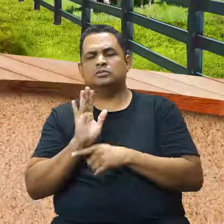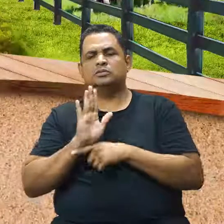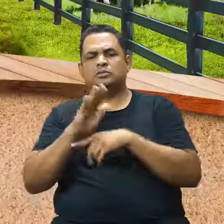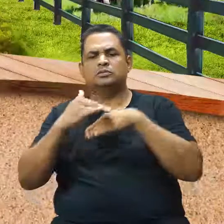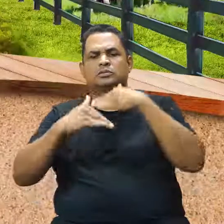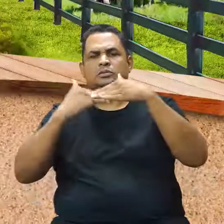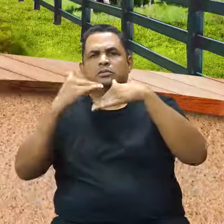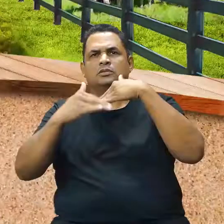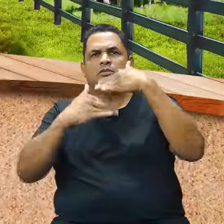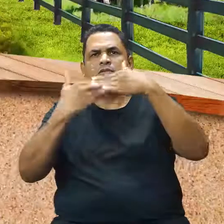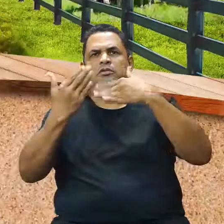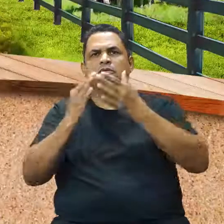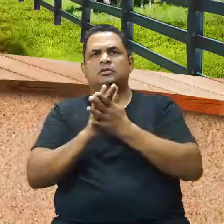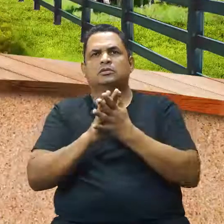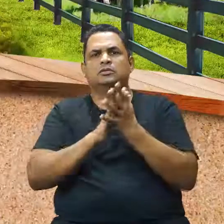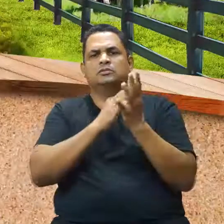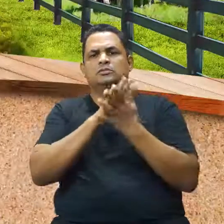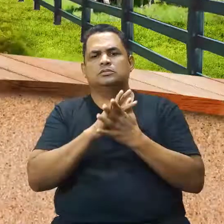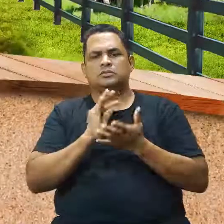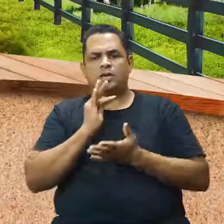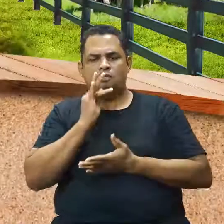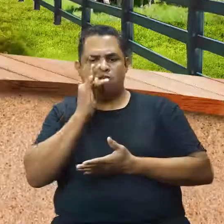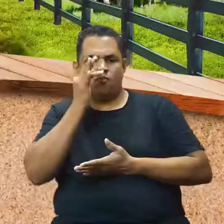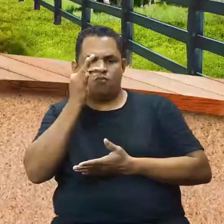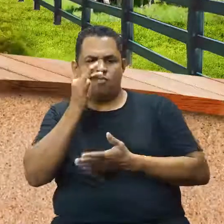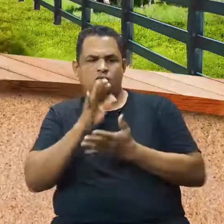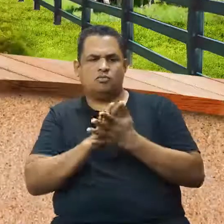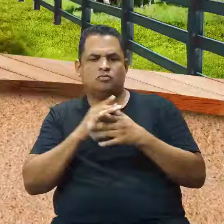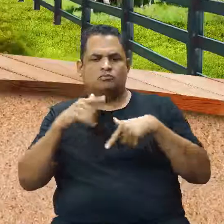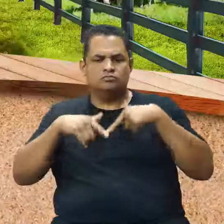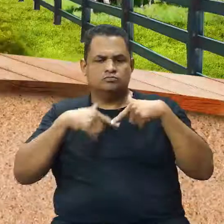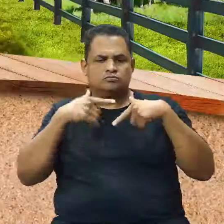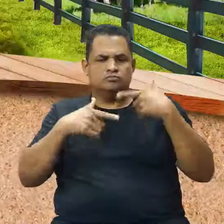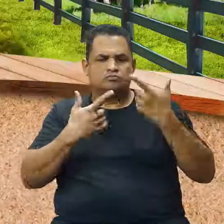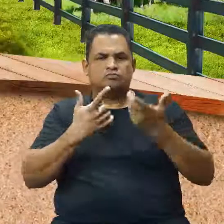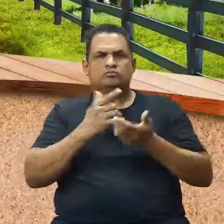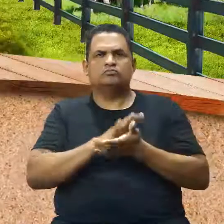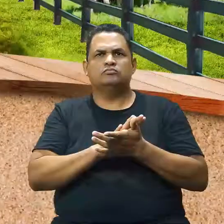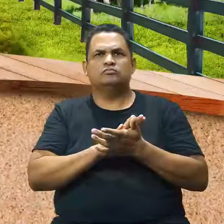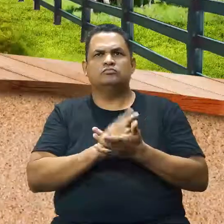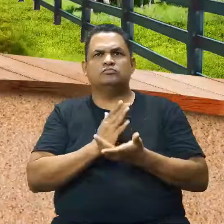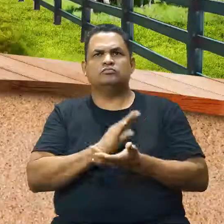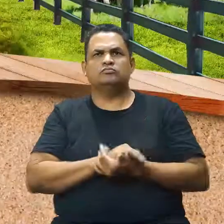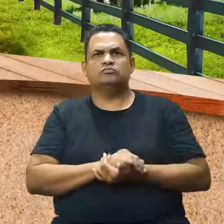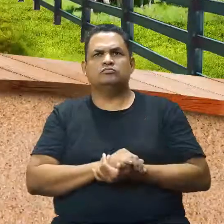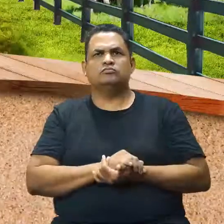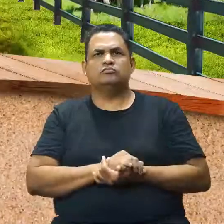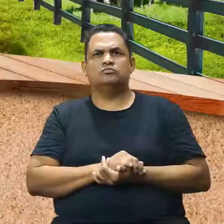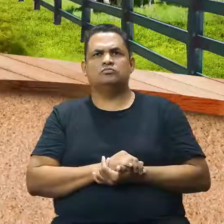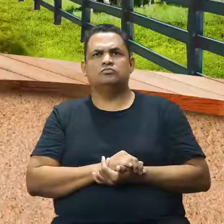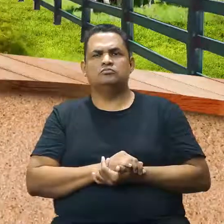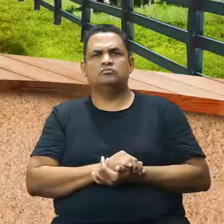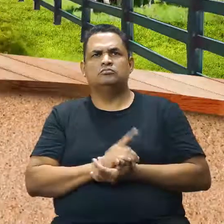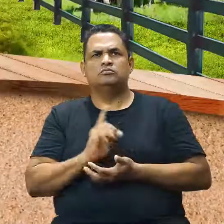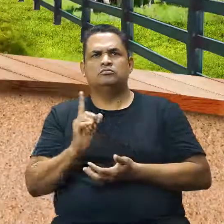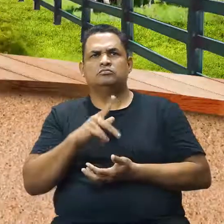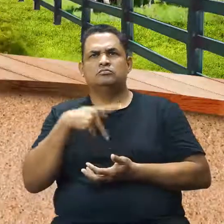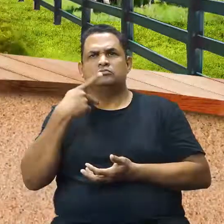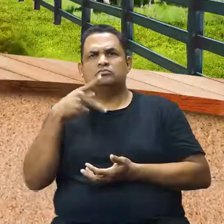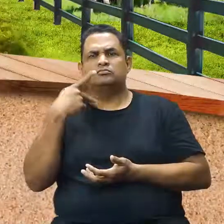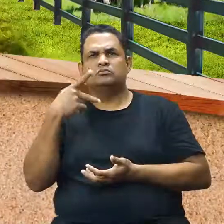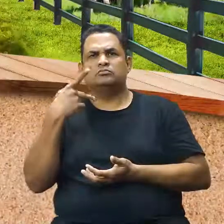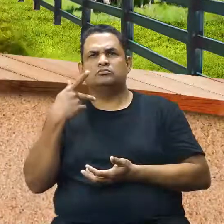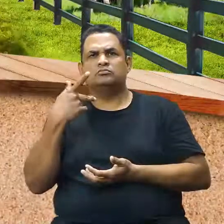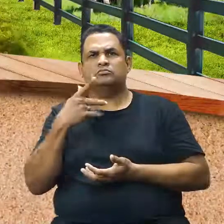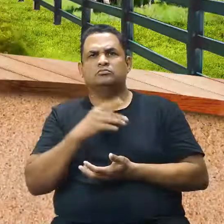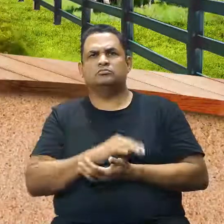desenvolvimento da floração, da frutificação, da reprodução, da produção de... Eu não vou nem falar